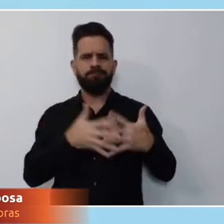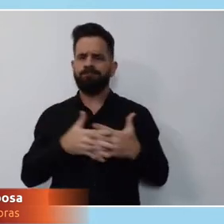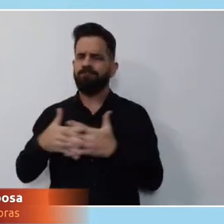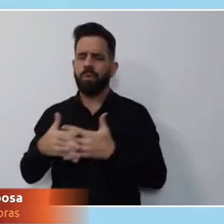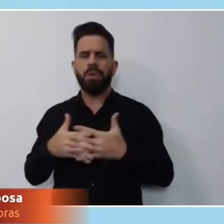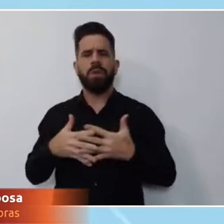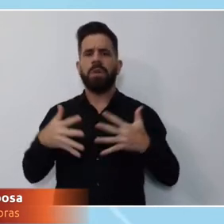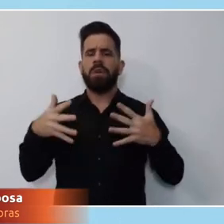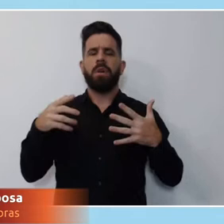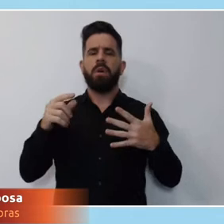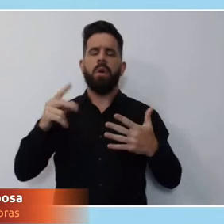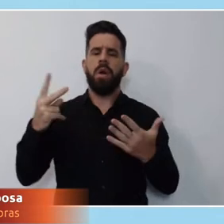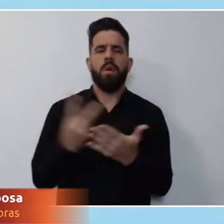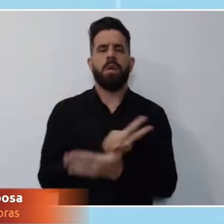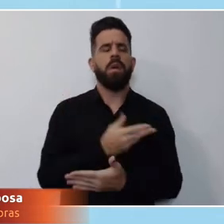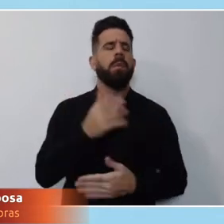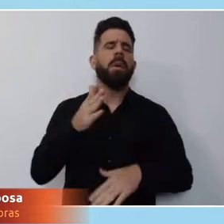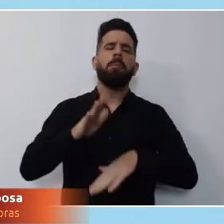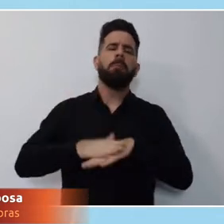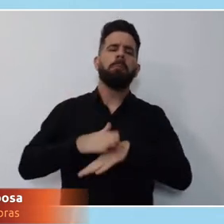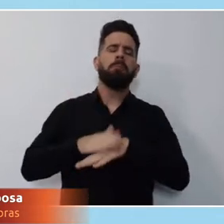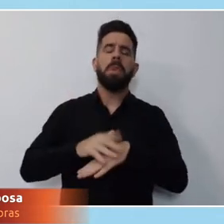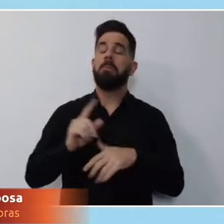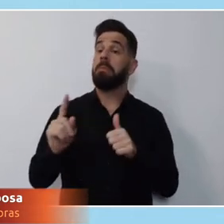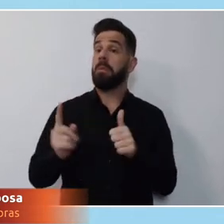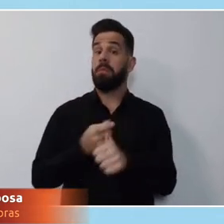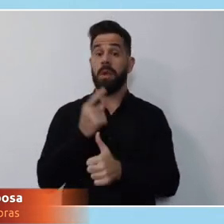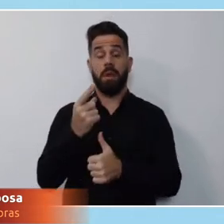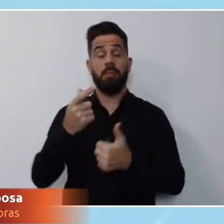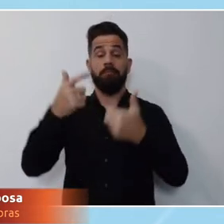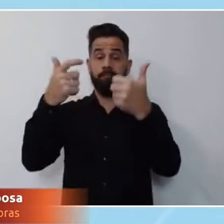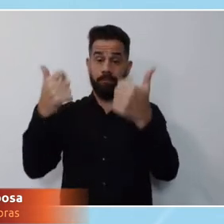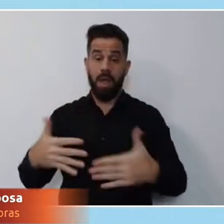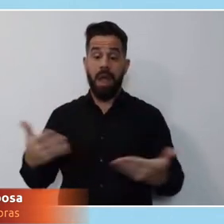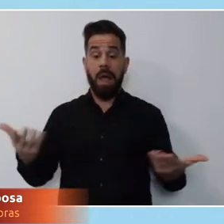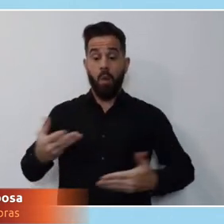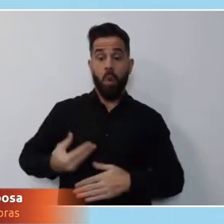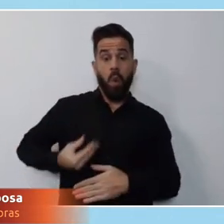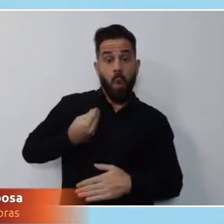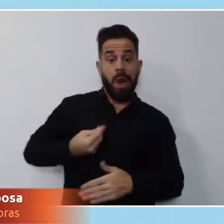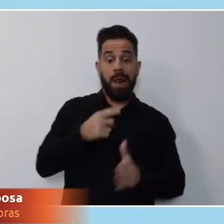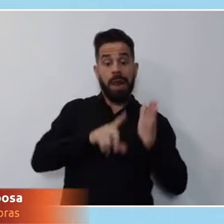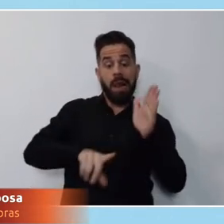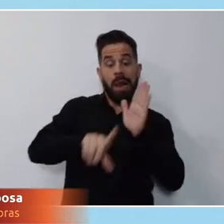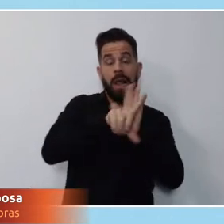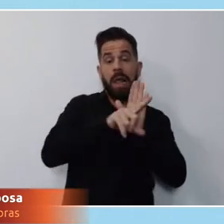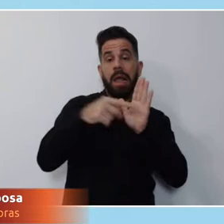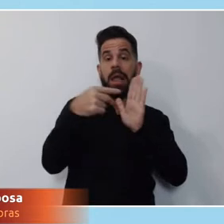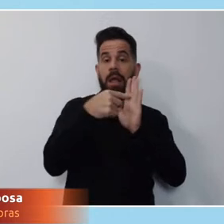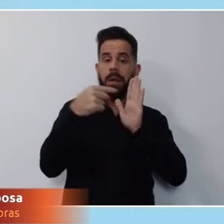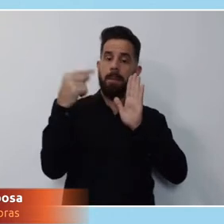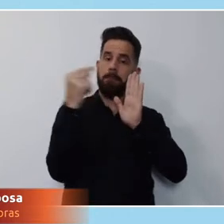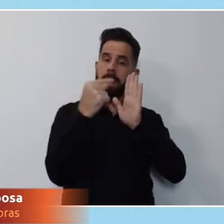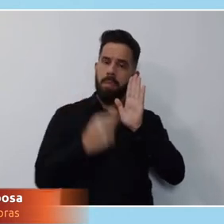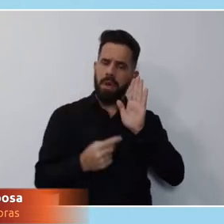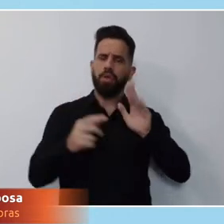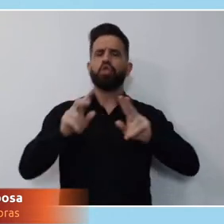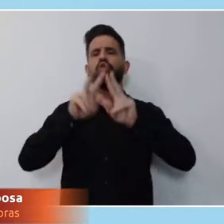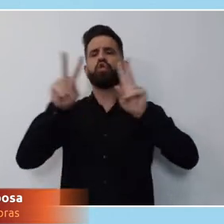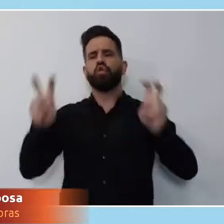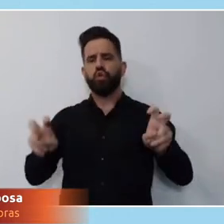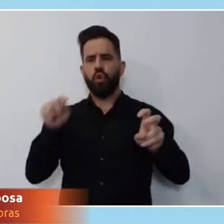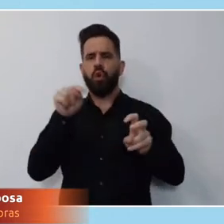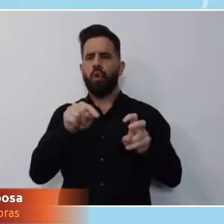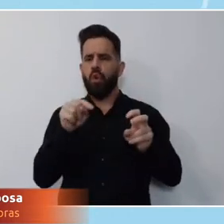começar, qual a legislação vigente atualmente no Brasil sobre, né, o uso de agrotóxicos?